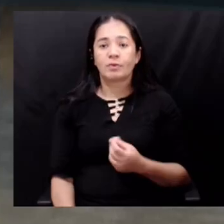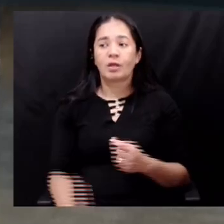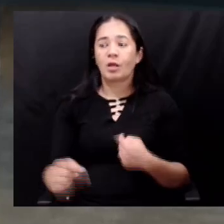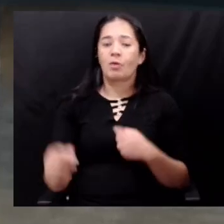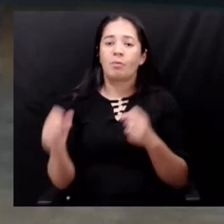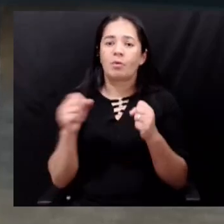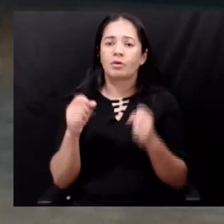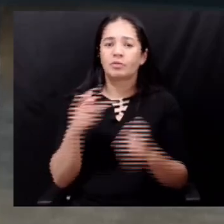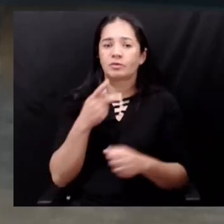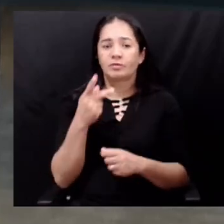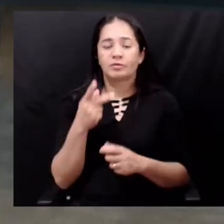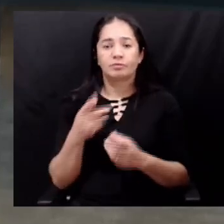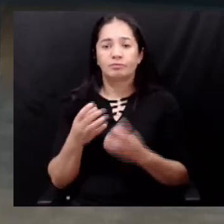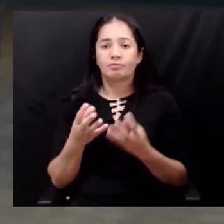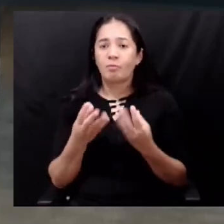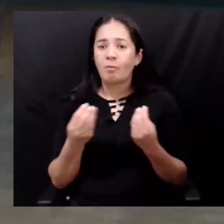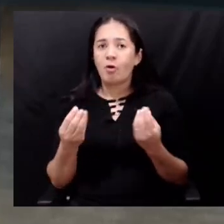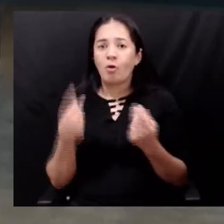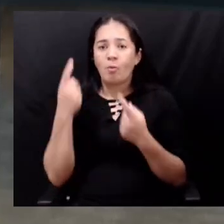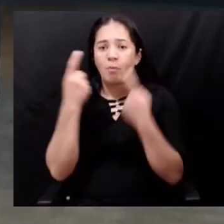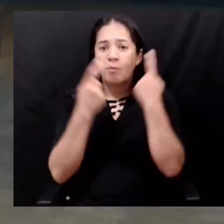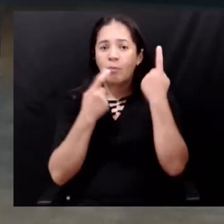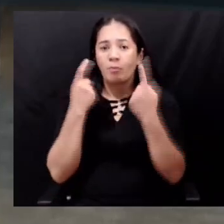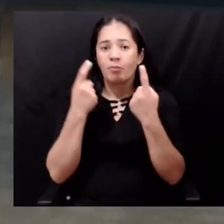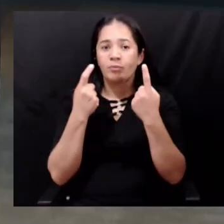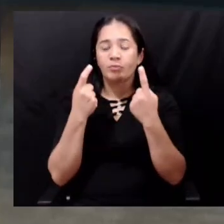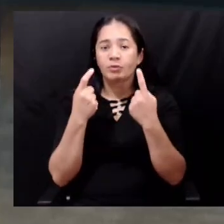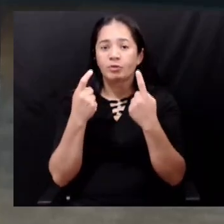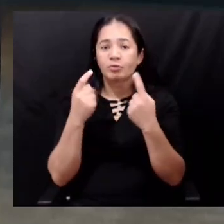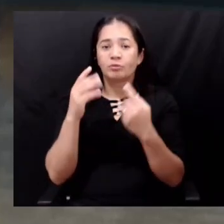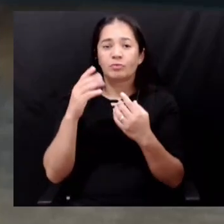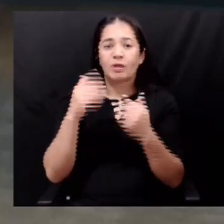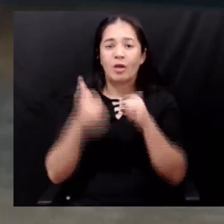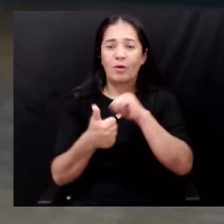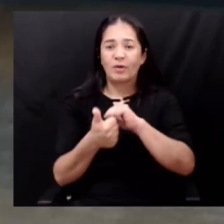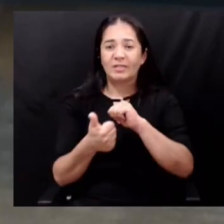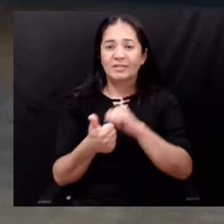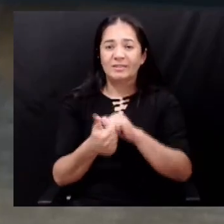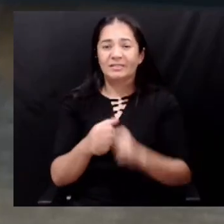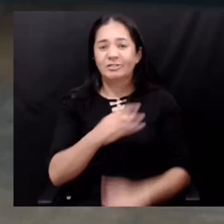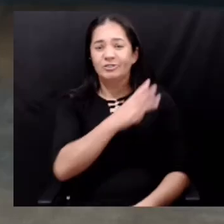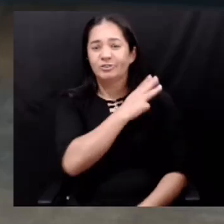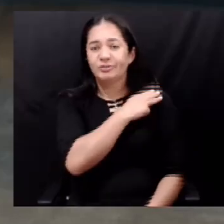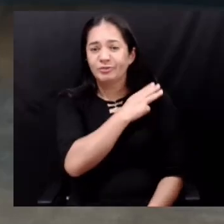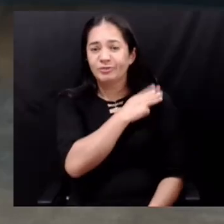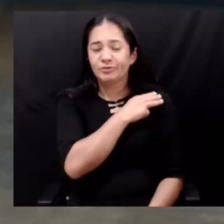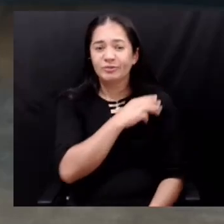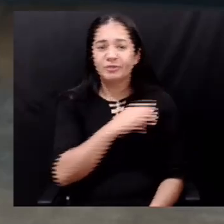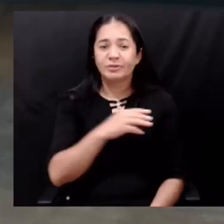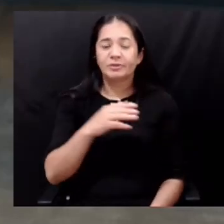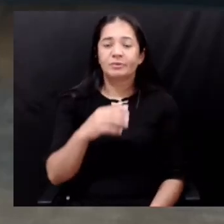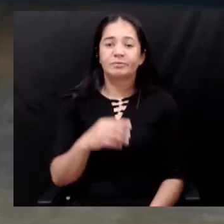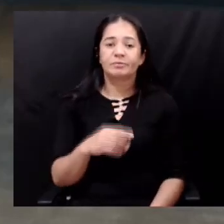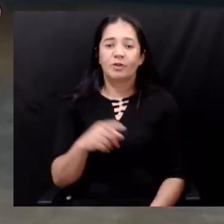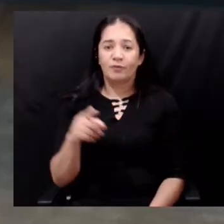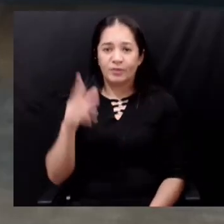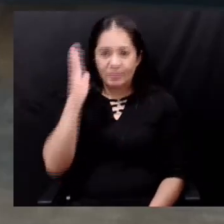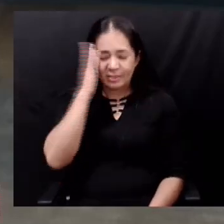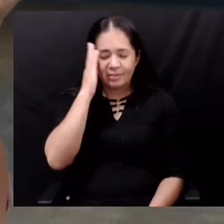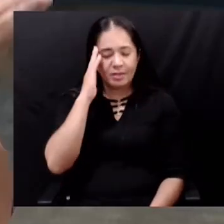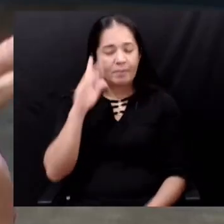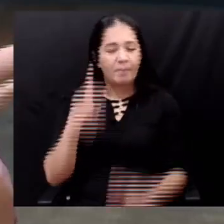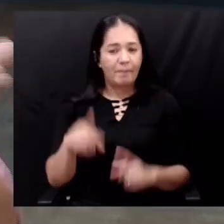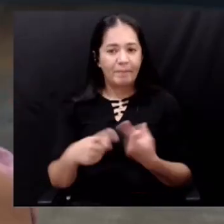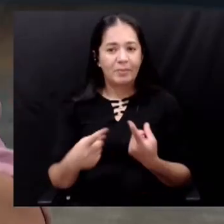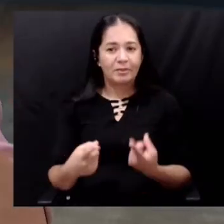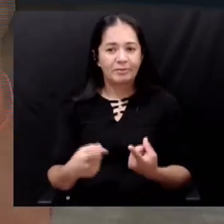muito preocupados com o nível do ensino médio. Está uma coisa decadente no Estado. Mais do que, eu sei que vocês sabem, mas a gente já